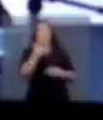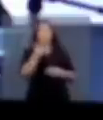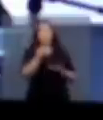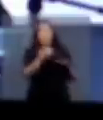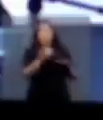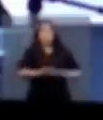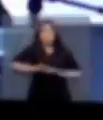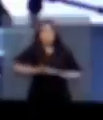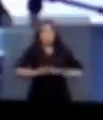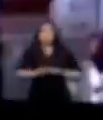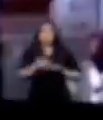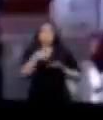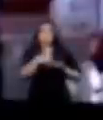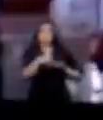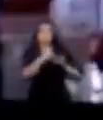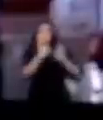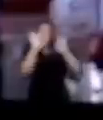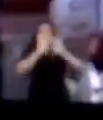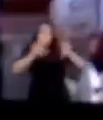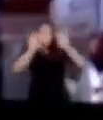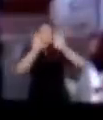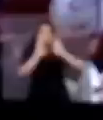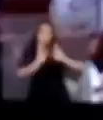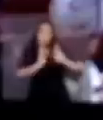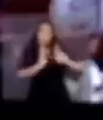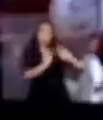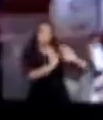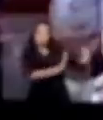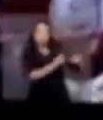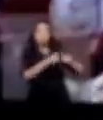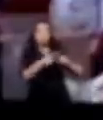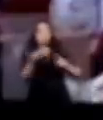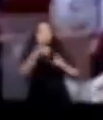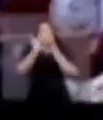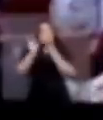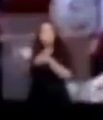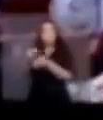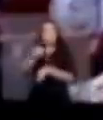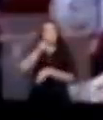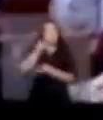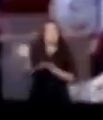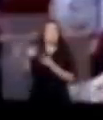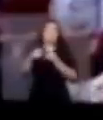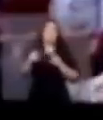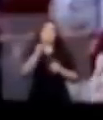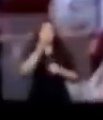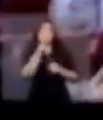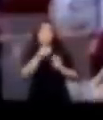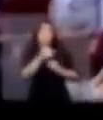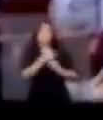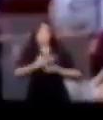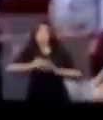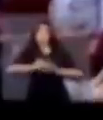para justificar esse tempo em nome da autonomia liberdade da mulher mas a criança em desenvolvimento